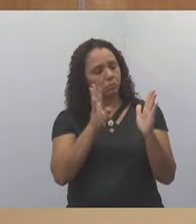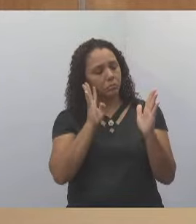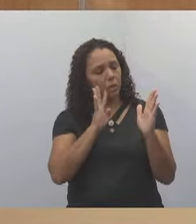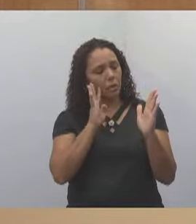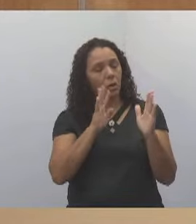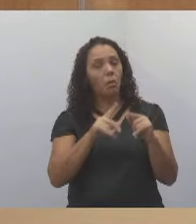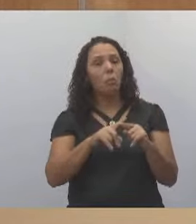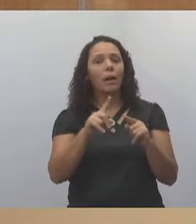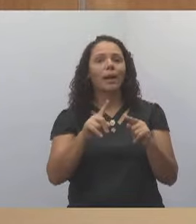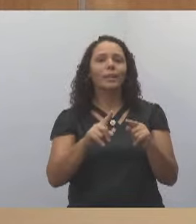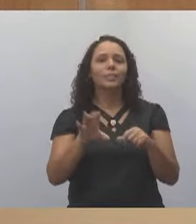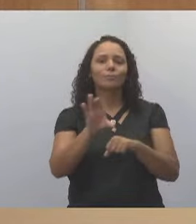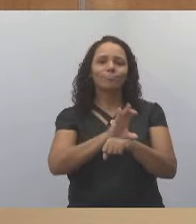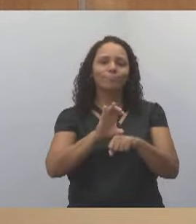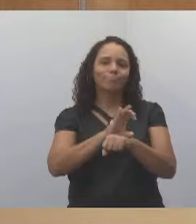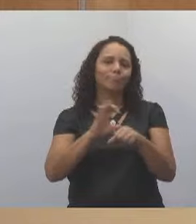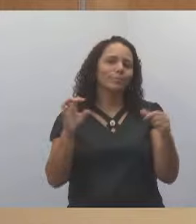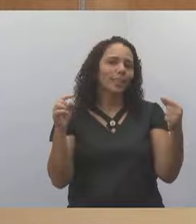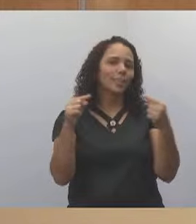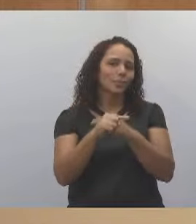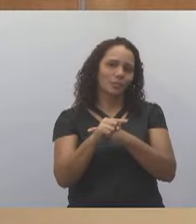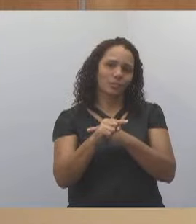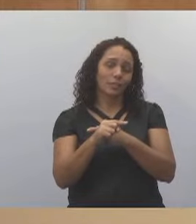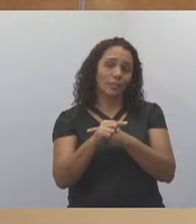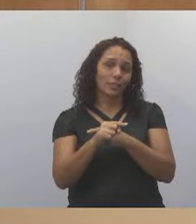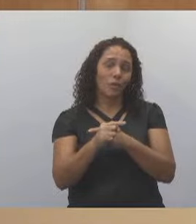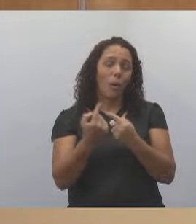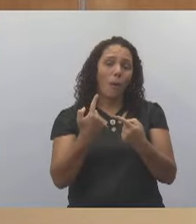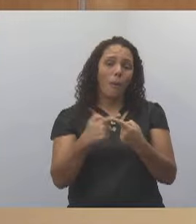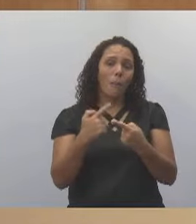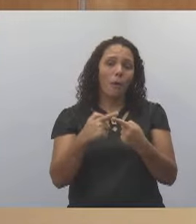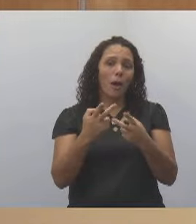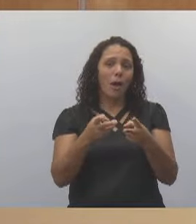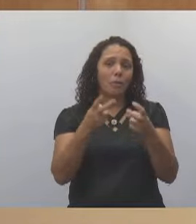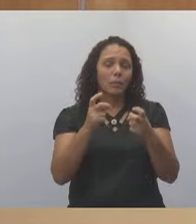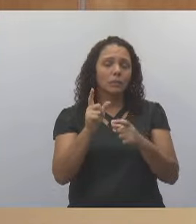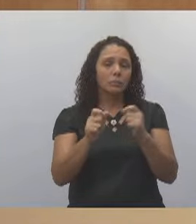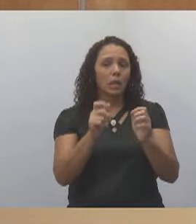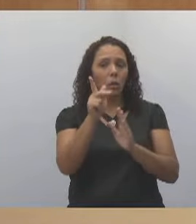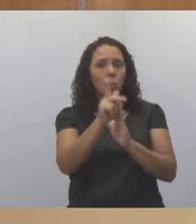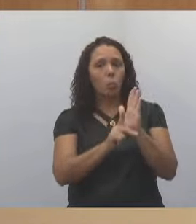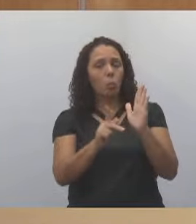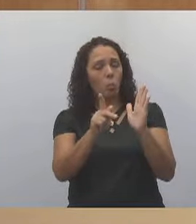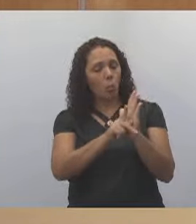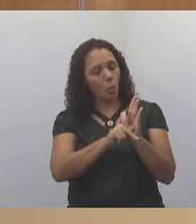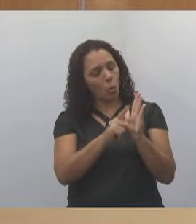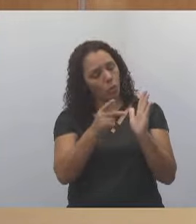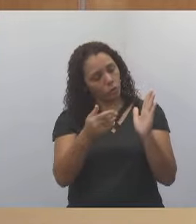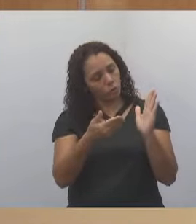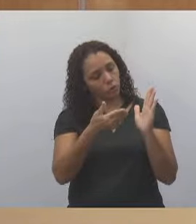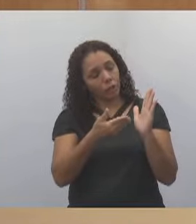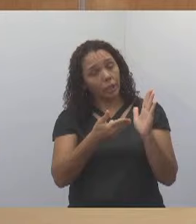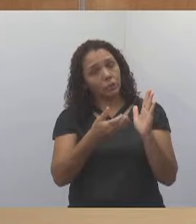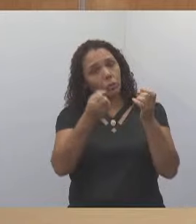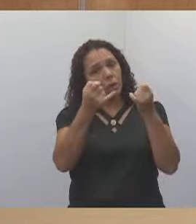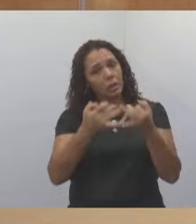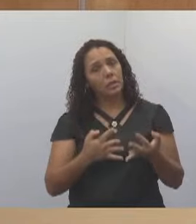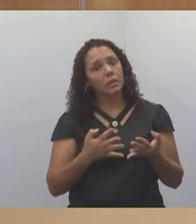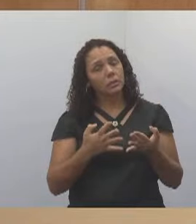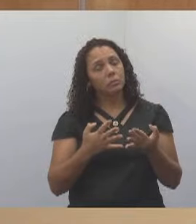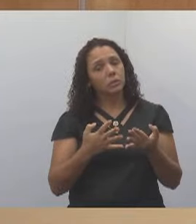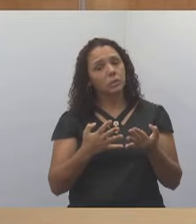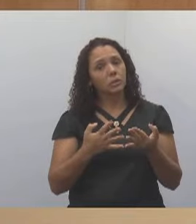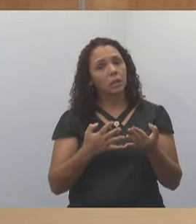da inconstitucionalidade, porque eu vejo que o projeto em si, que fala sobre a